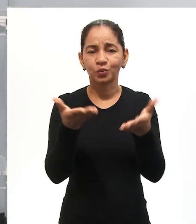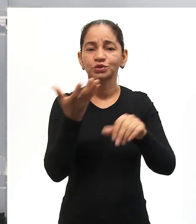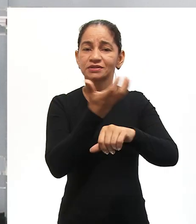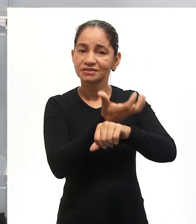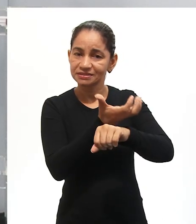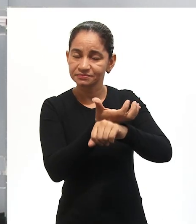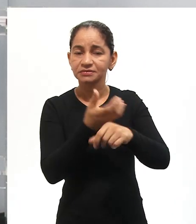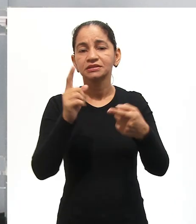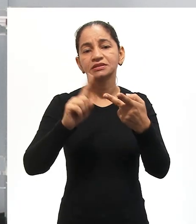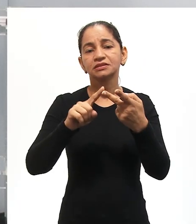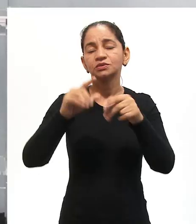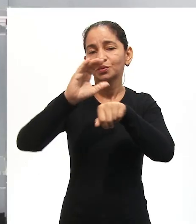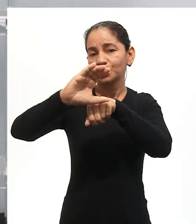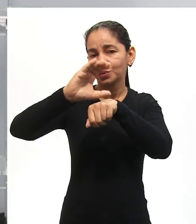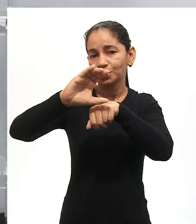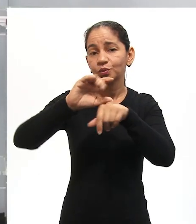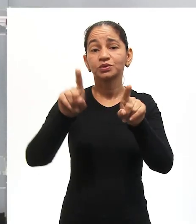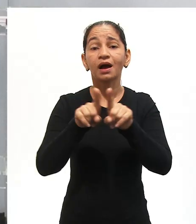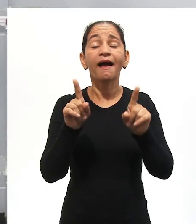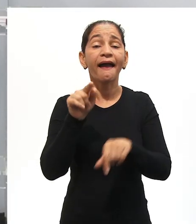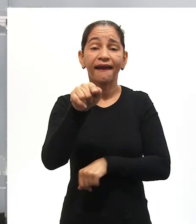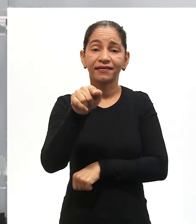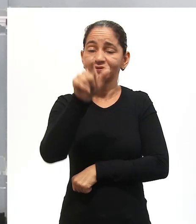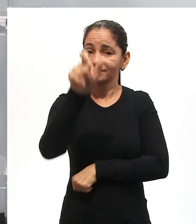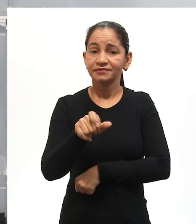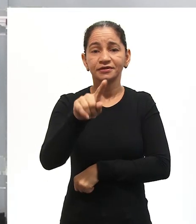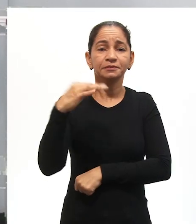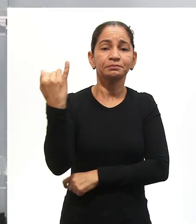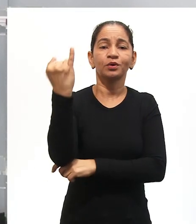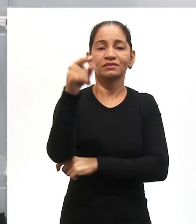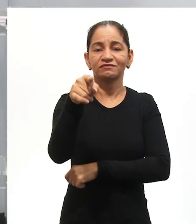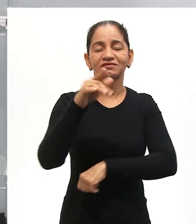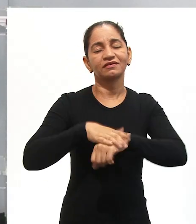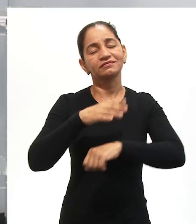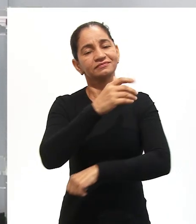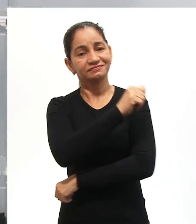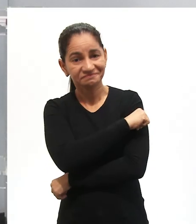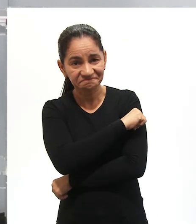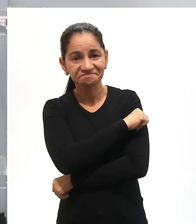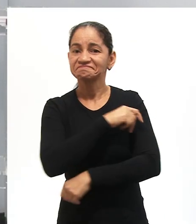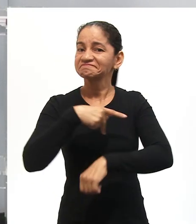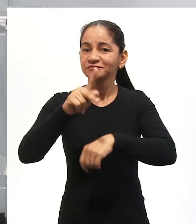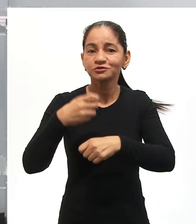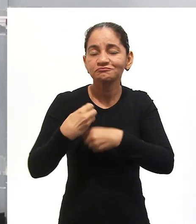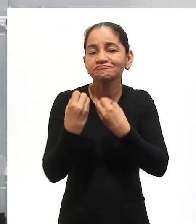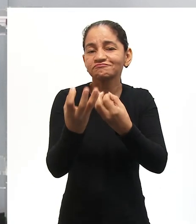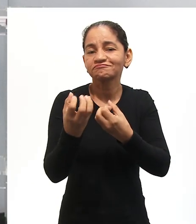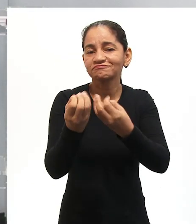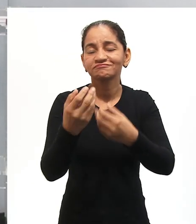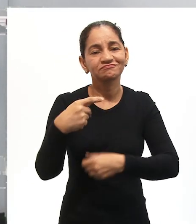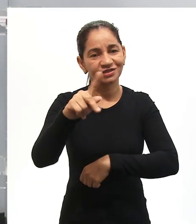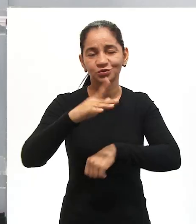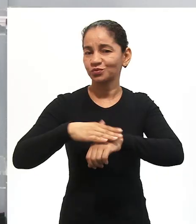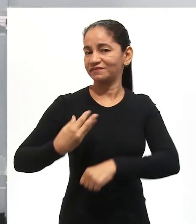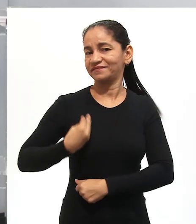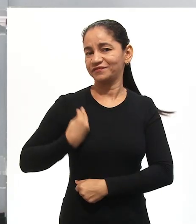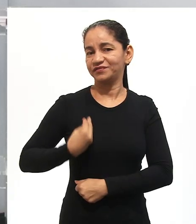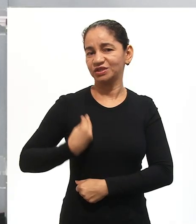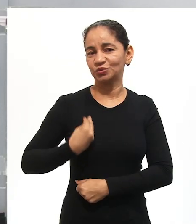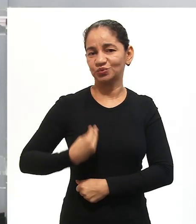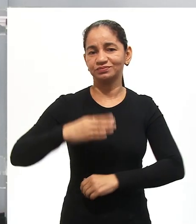dessa disciplina como do curso é o aluno, tá bom? Lá na frente, tudo que a gente está explicando aqui vai repercutir na